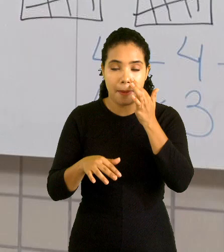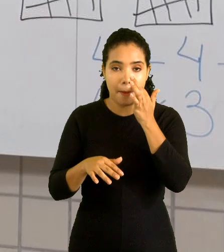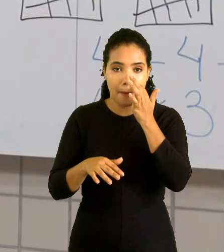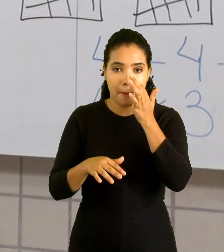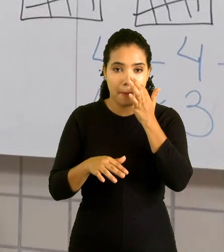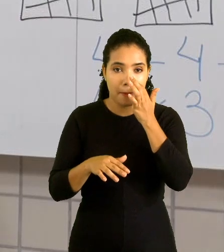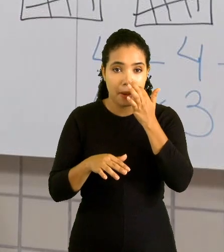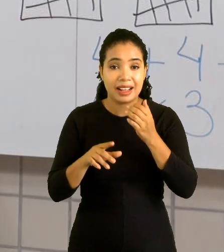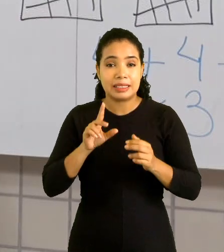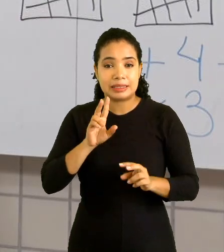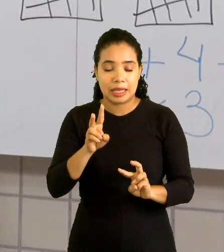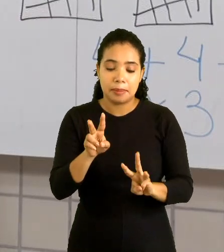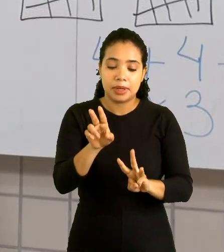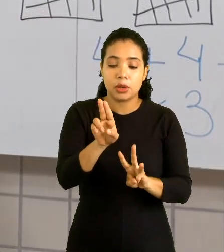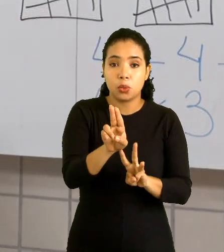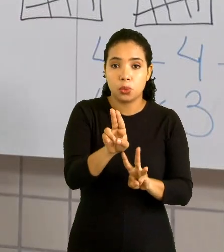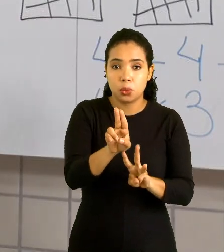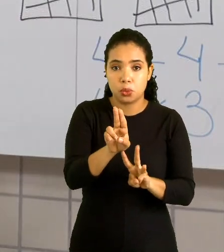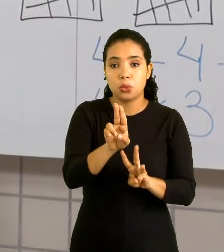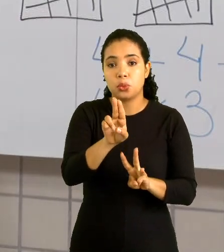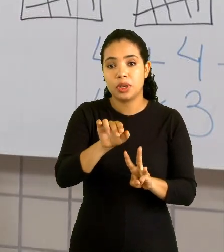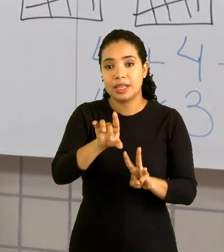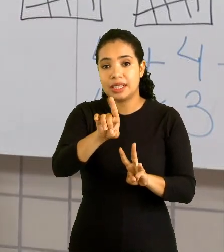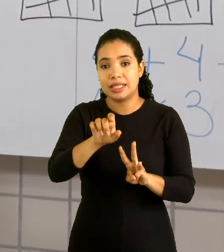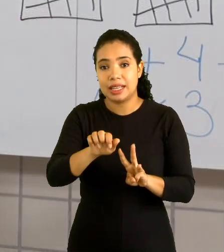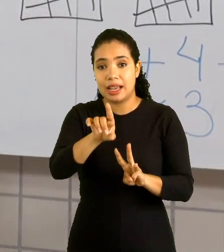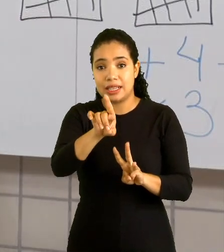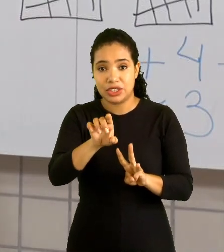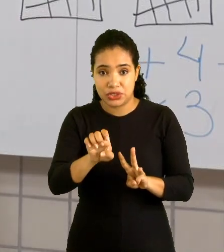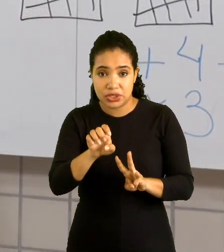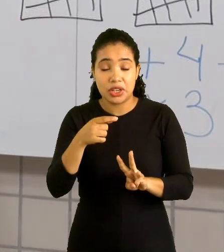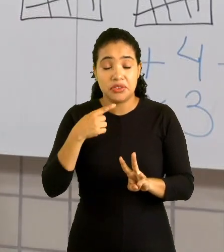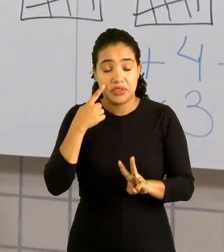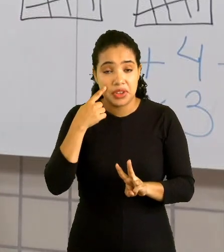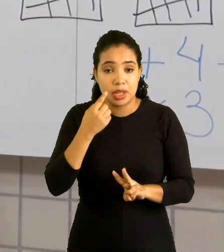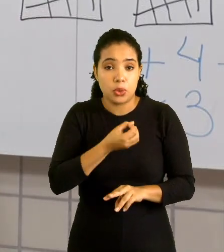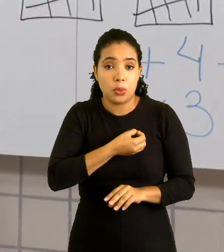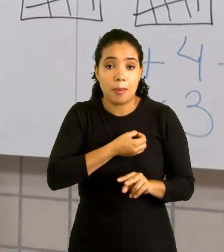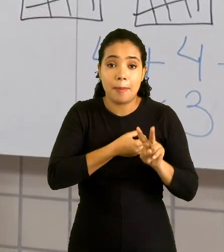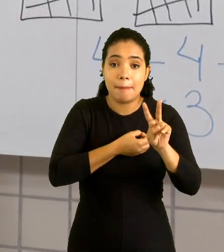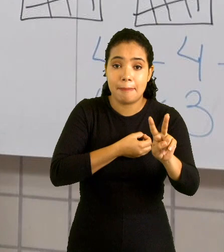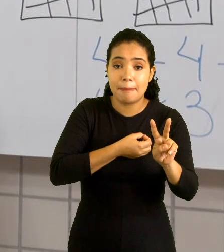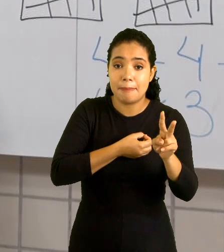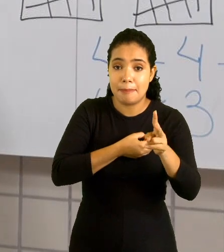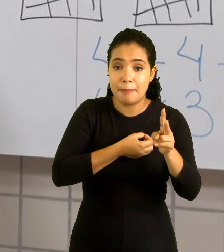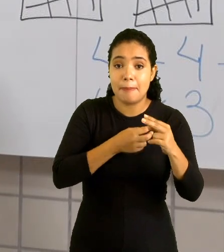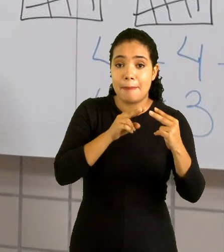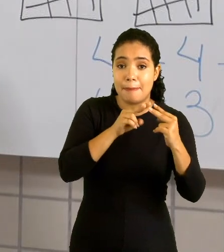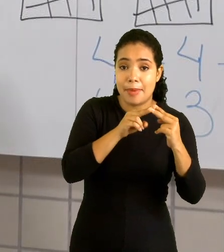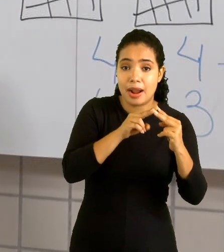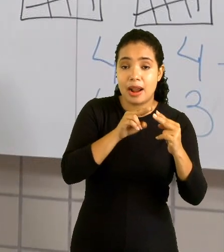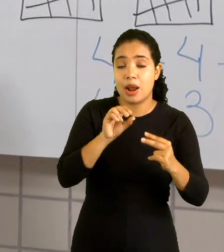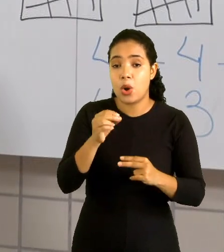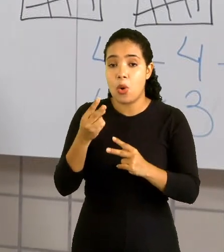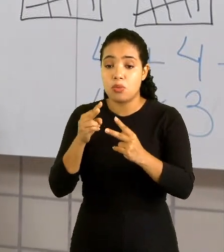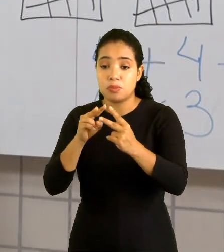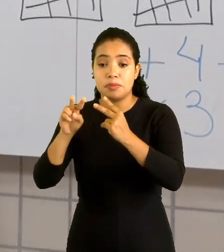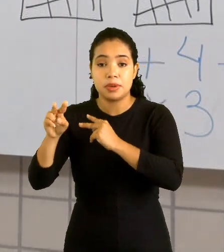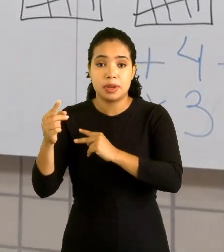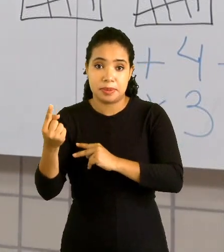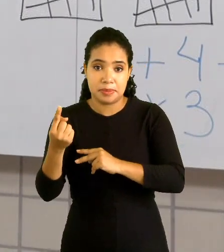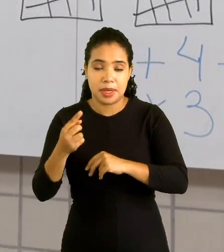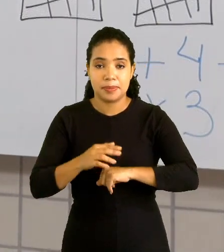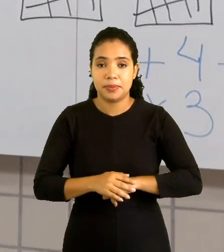unidade. A unidade sempre vai indicar se o número é par ou se o número é ímpar. Agora, nós